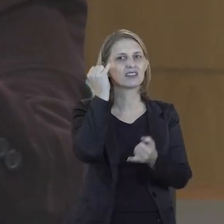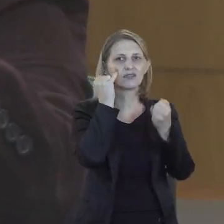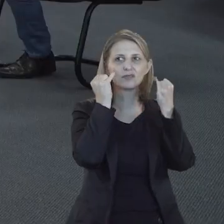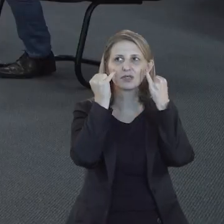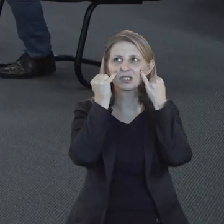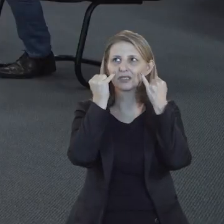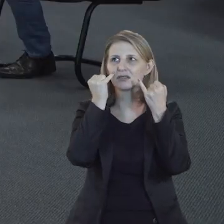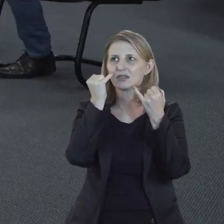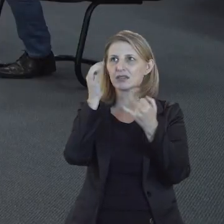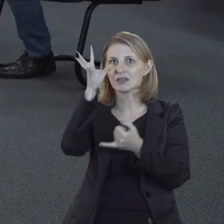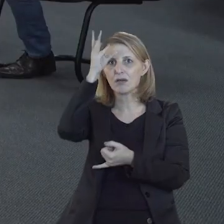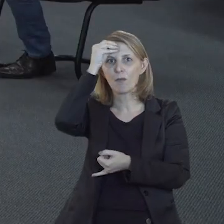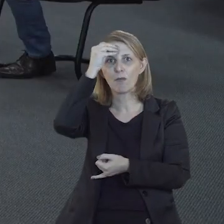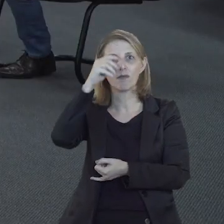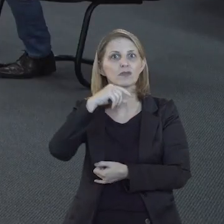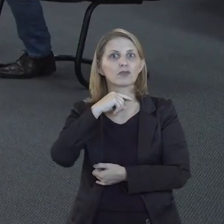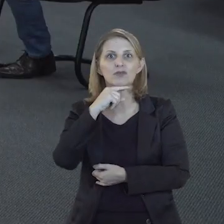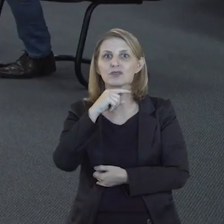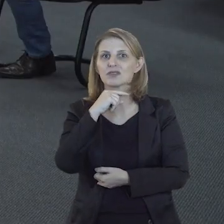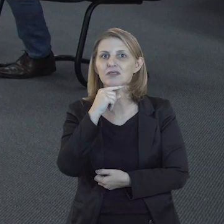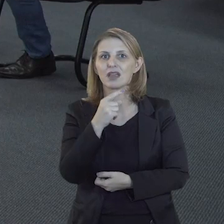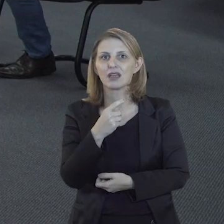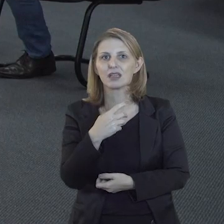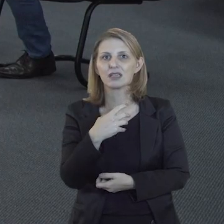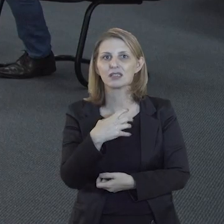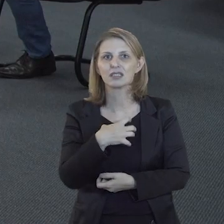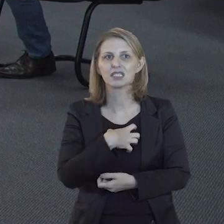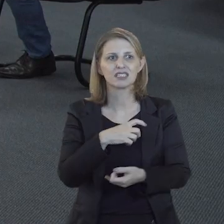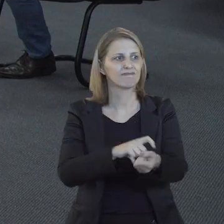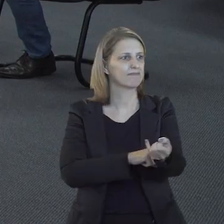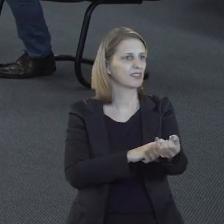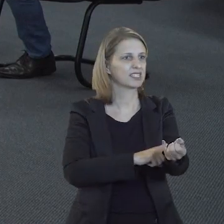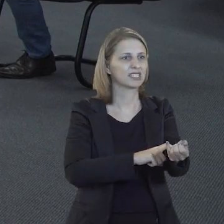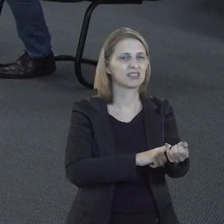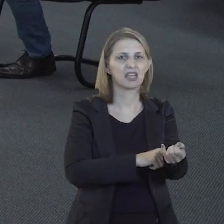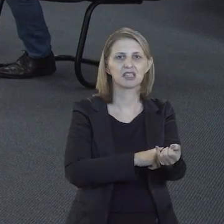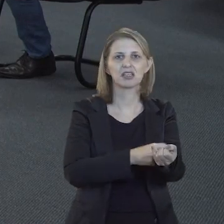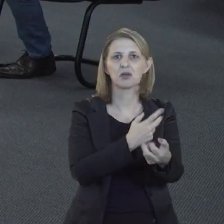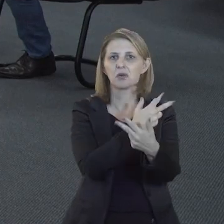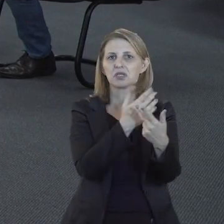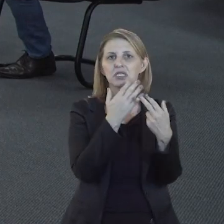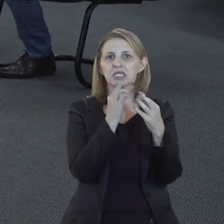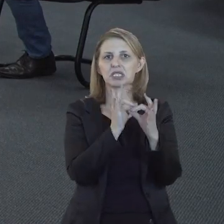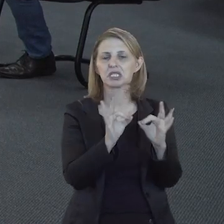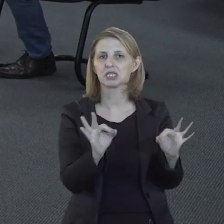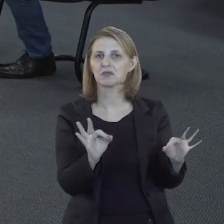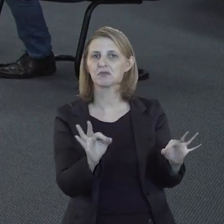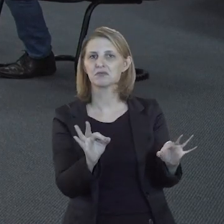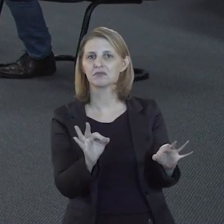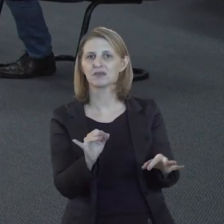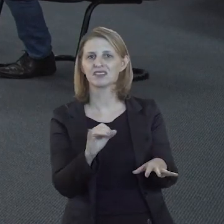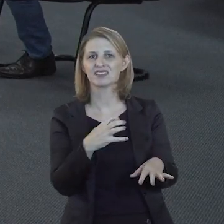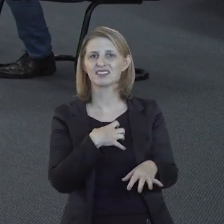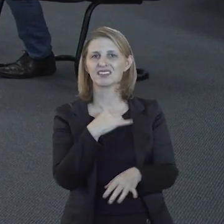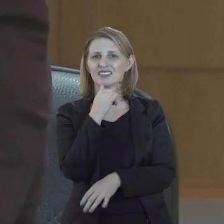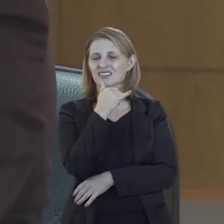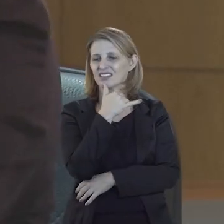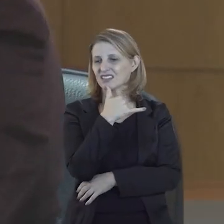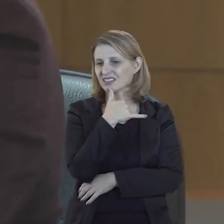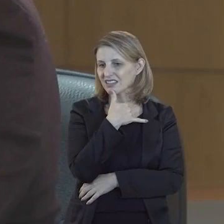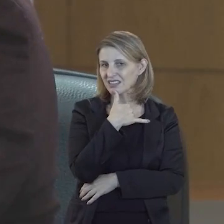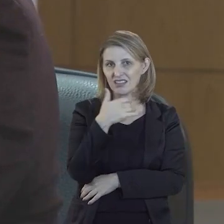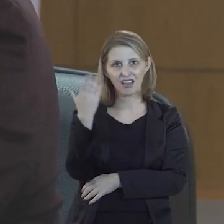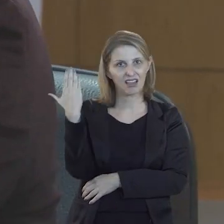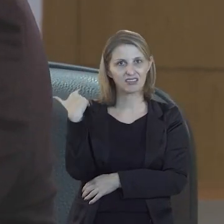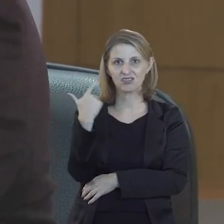de repente começa a perder informações, não consegue gravar, você começa a se sentir irritada com coisas que não se irritava, você